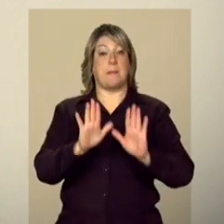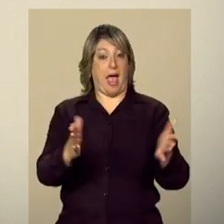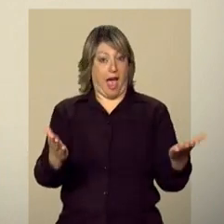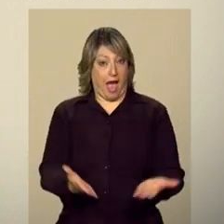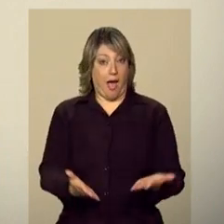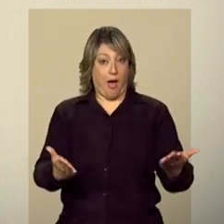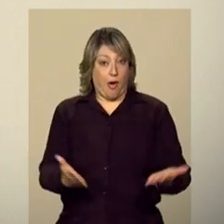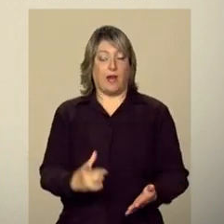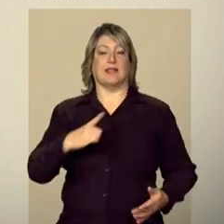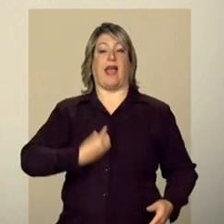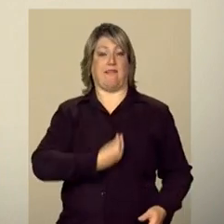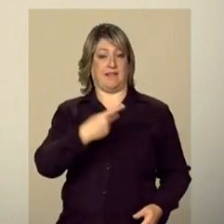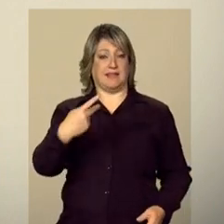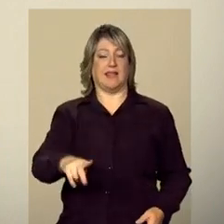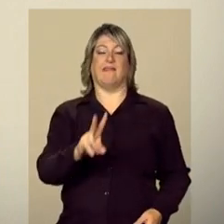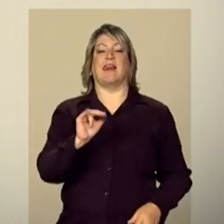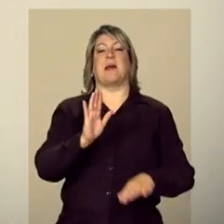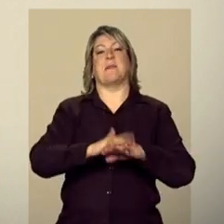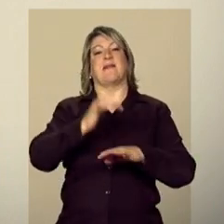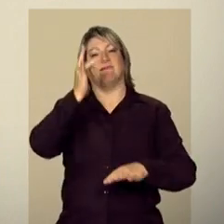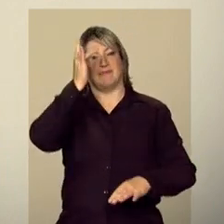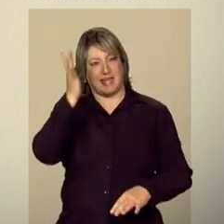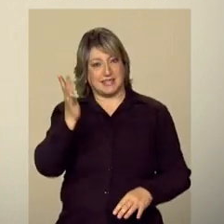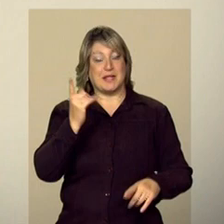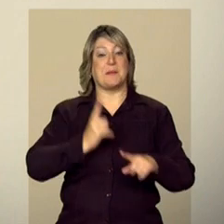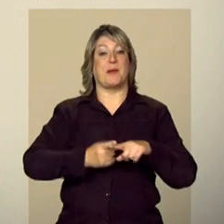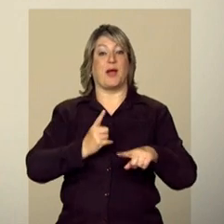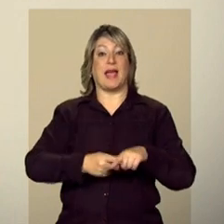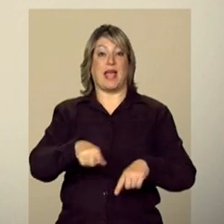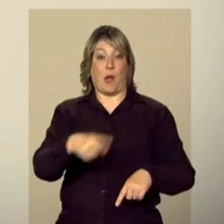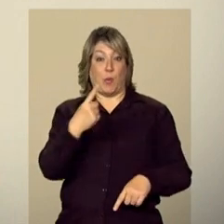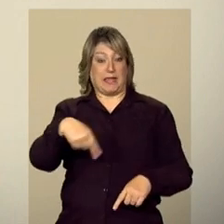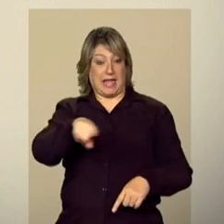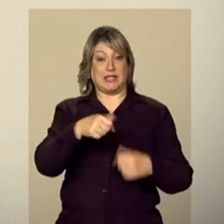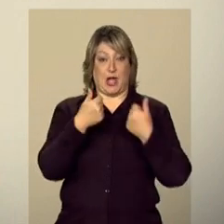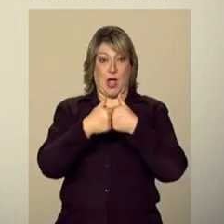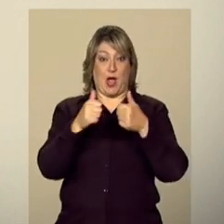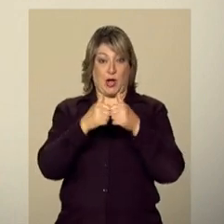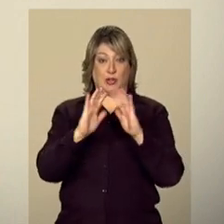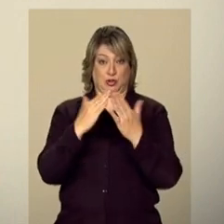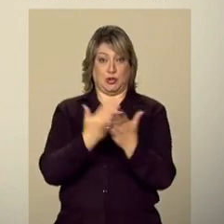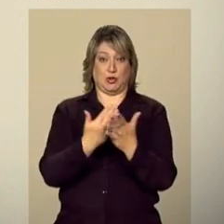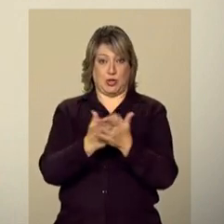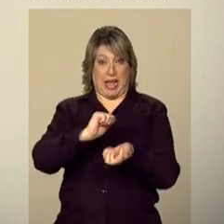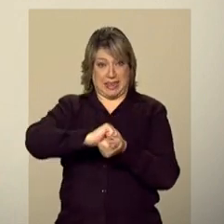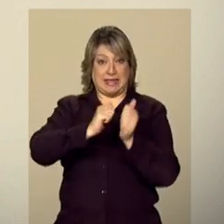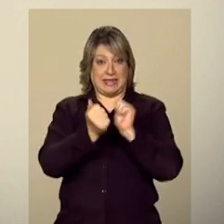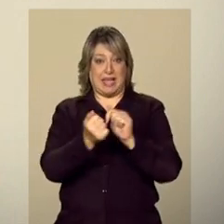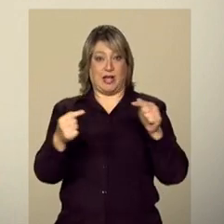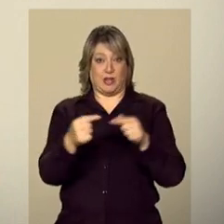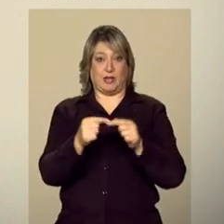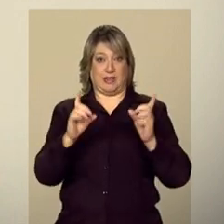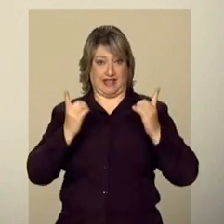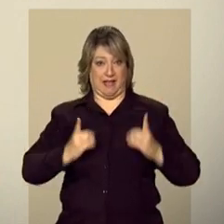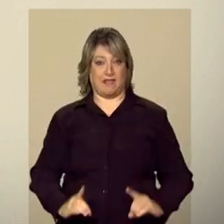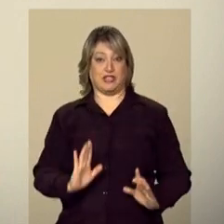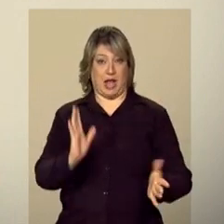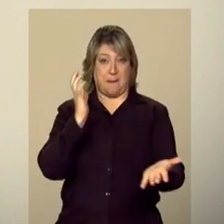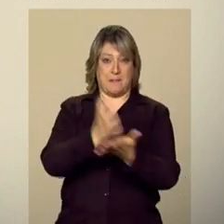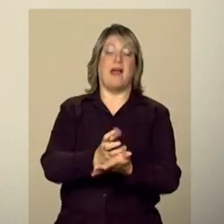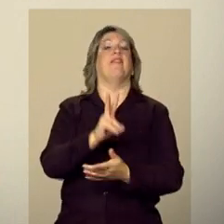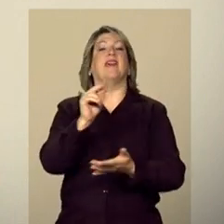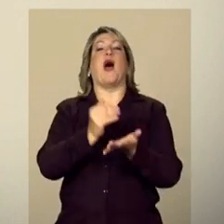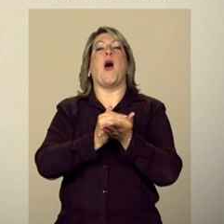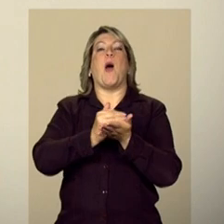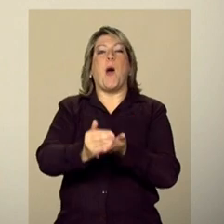agora a vida deles vai ficar mais fácil porque um desses ônibus escolares adaptados que nós Já compramos vai